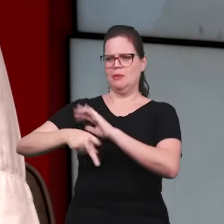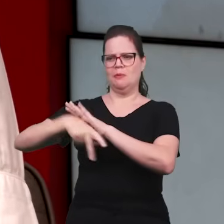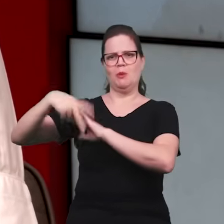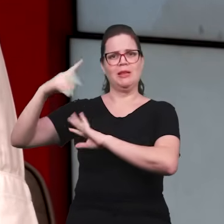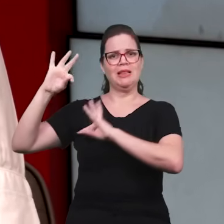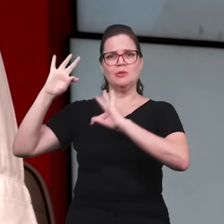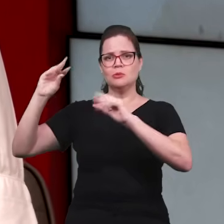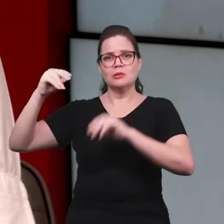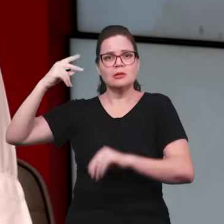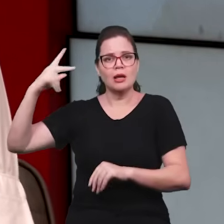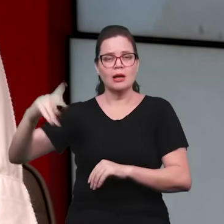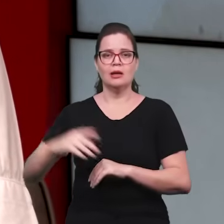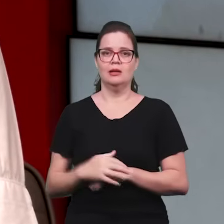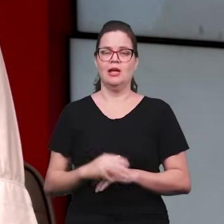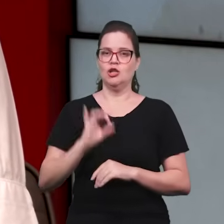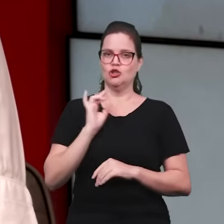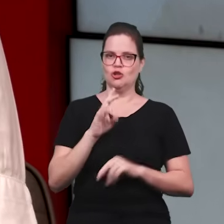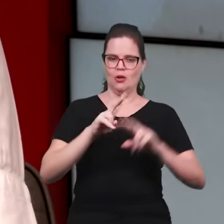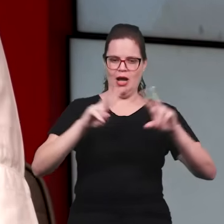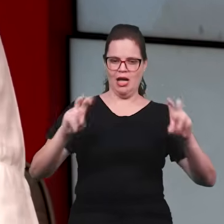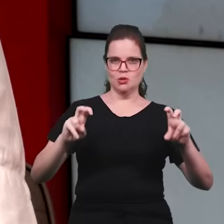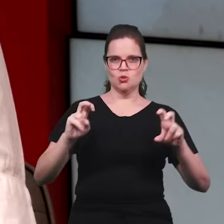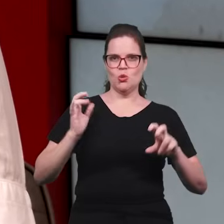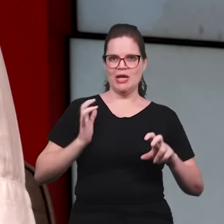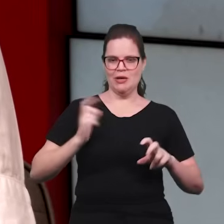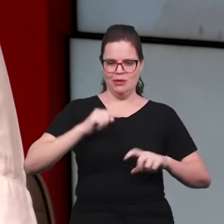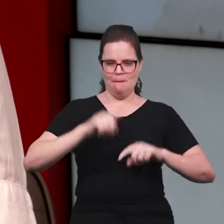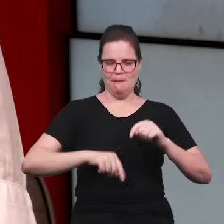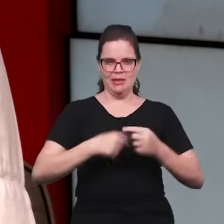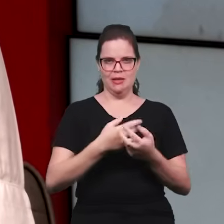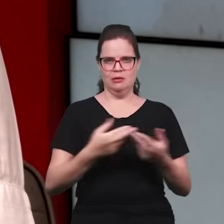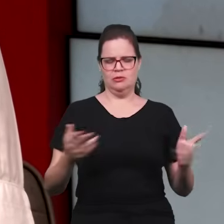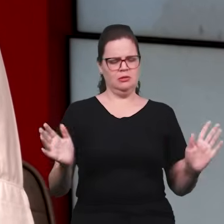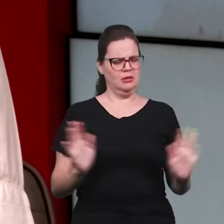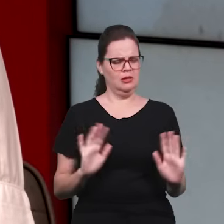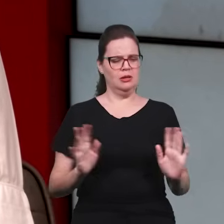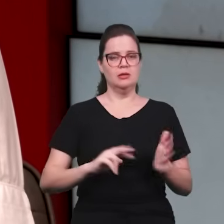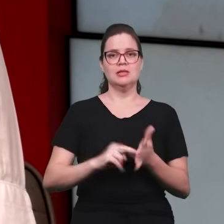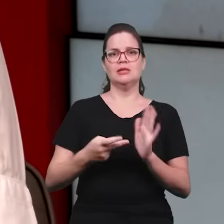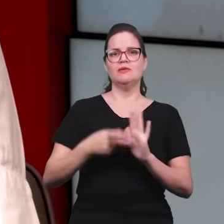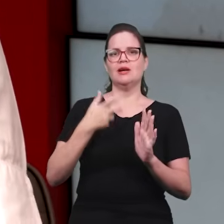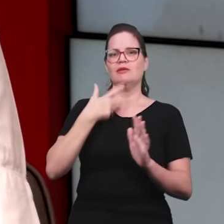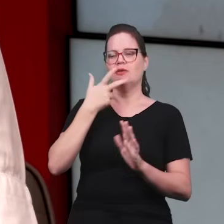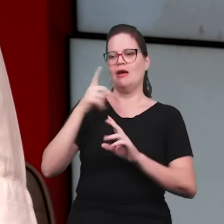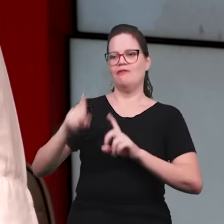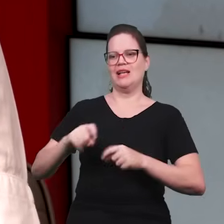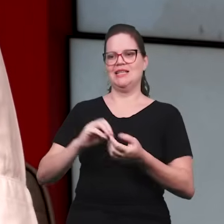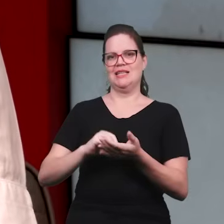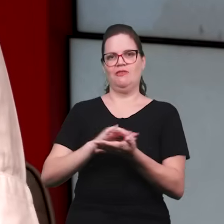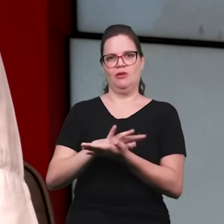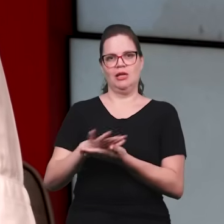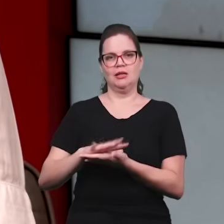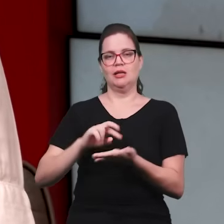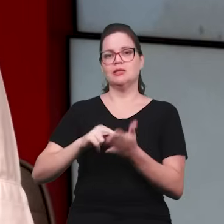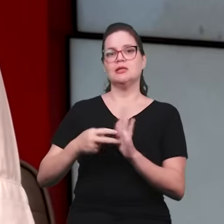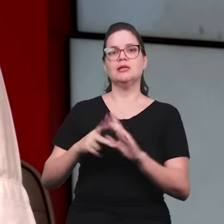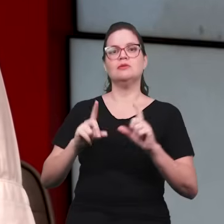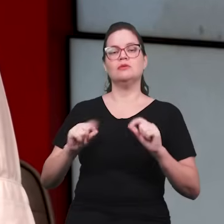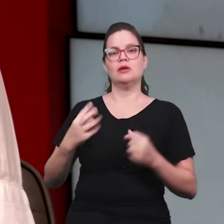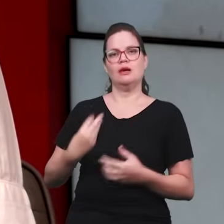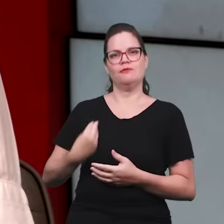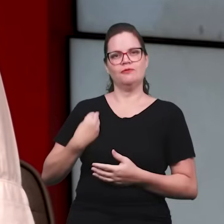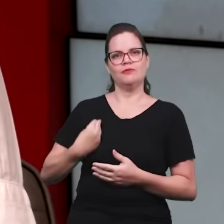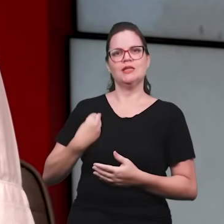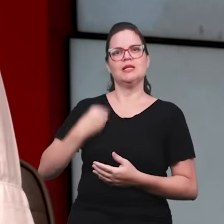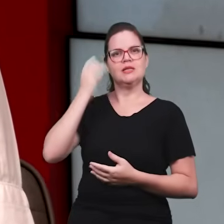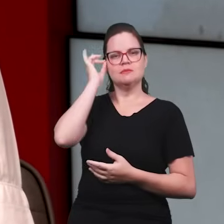somente as riquezas materiais. Quando fala, a ela nenhuma fazenda faltará, não vai faltar também as riquezas